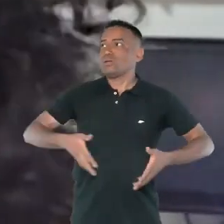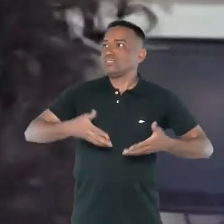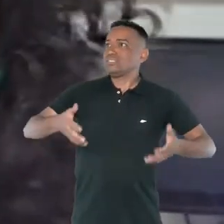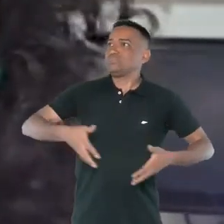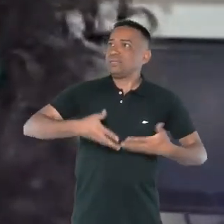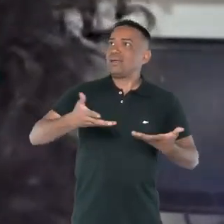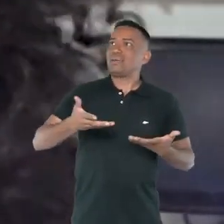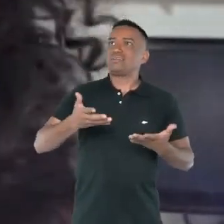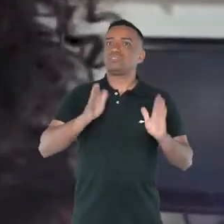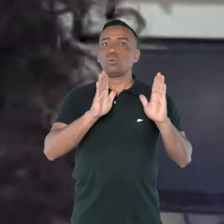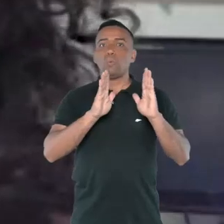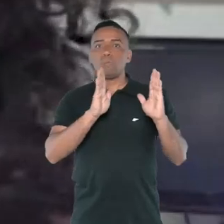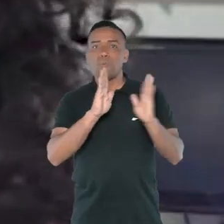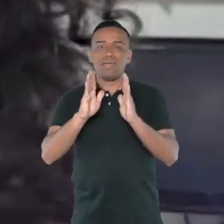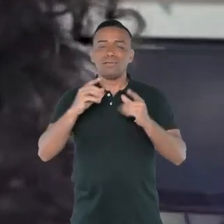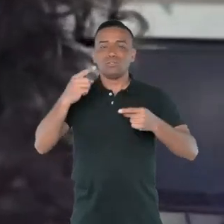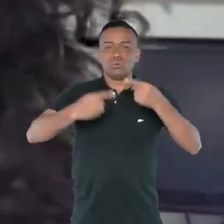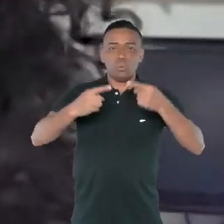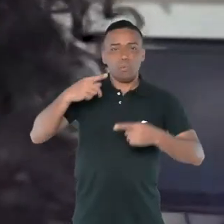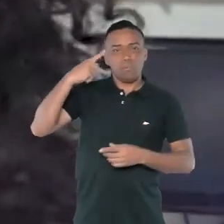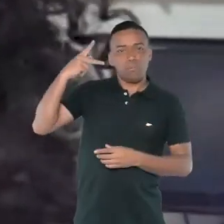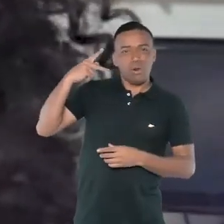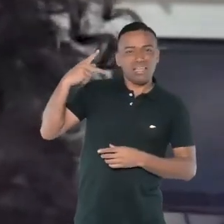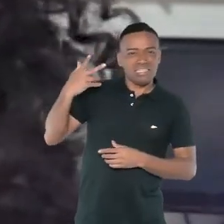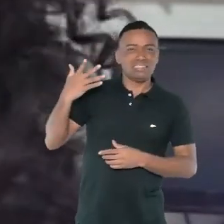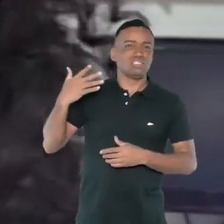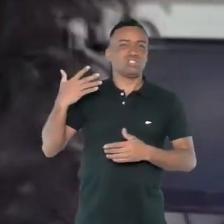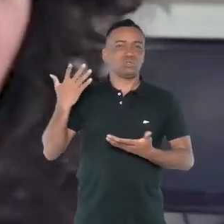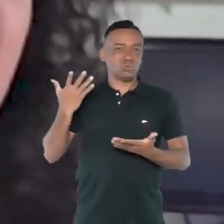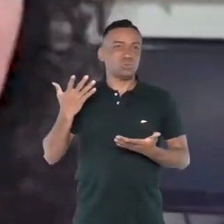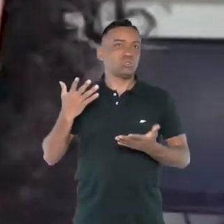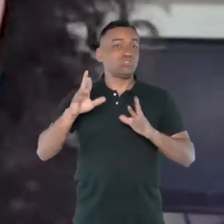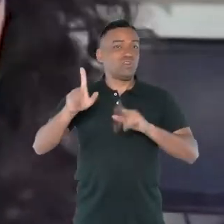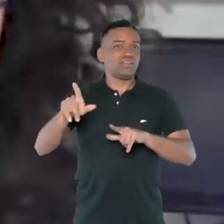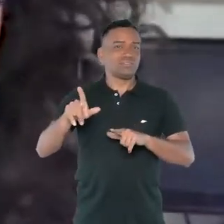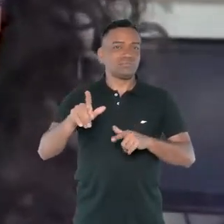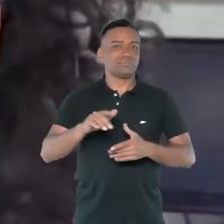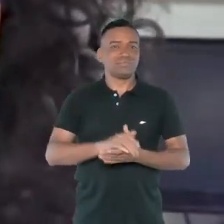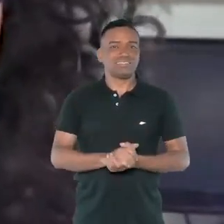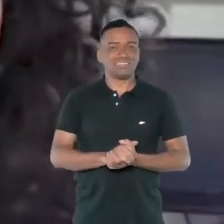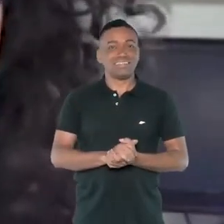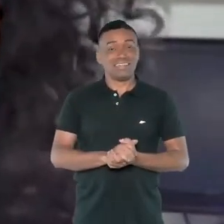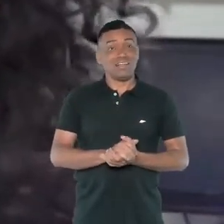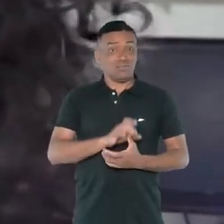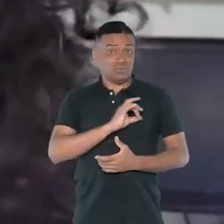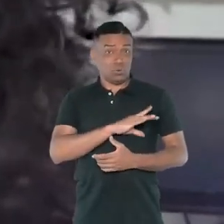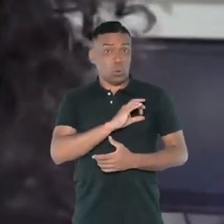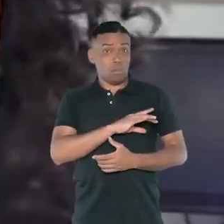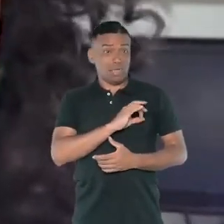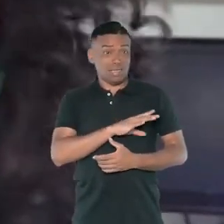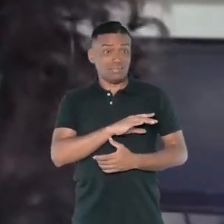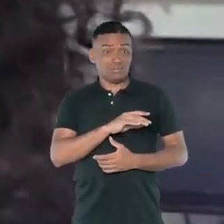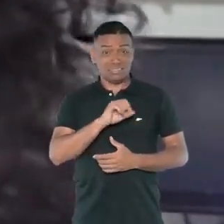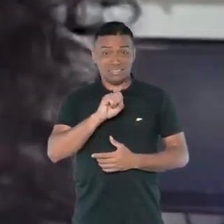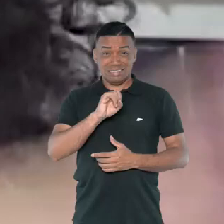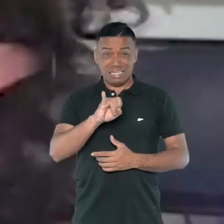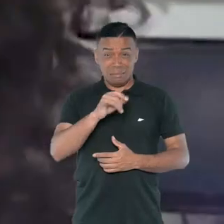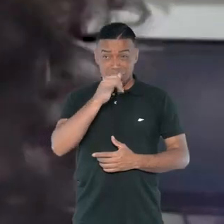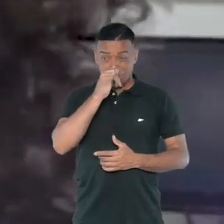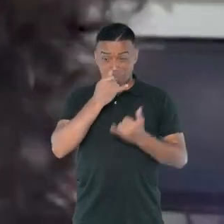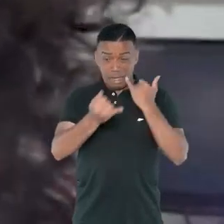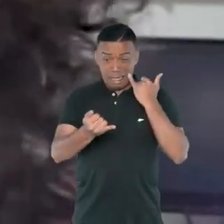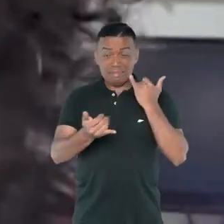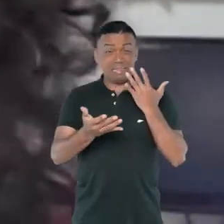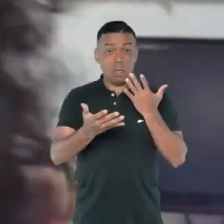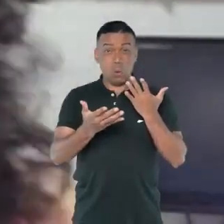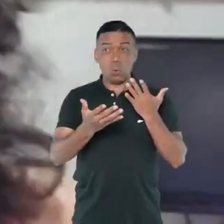hoje. Então, as pessoas acham que eu me inspiro, mas na verdade eu estava me inspirando num outro momento político mundial. Não, eu